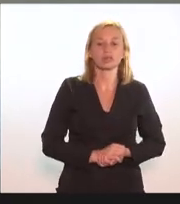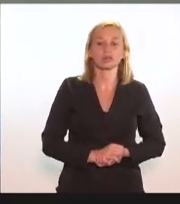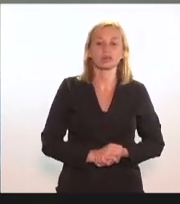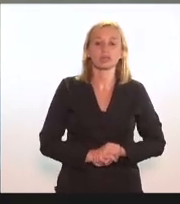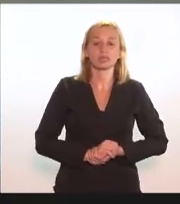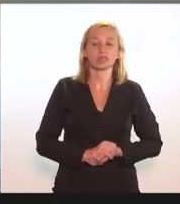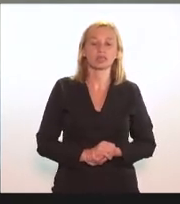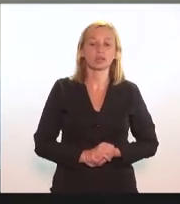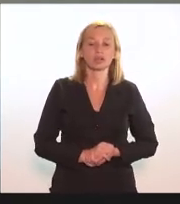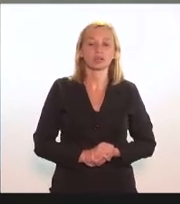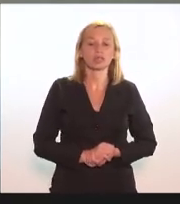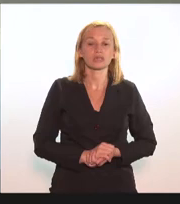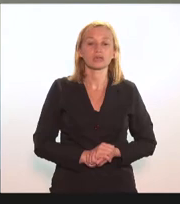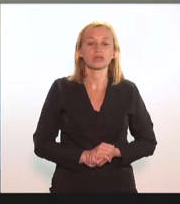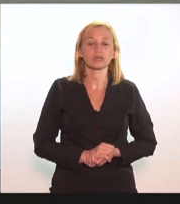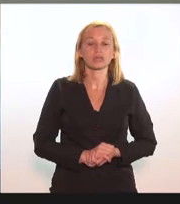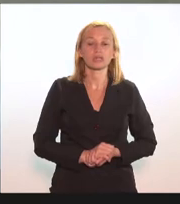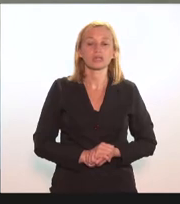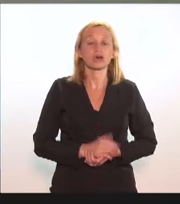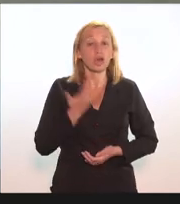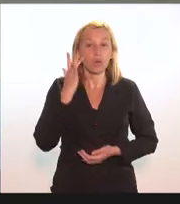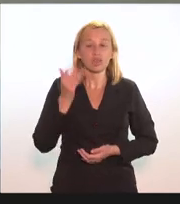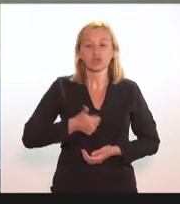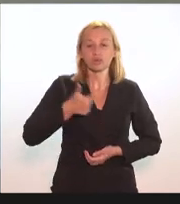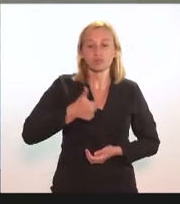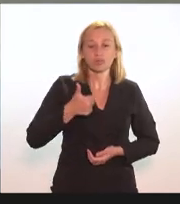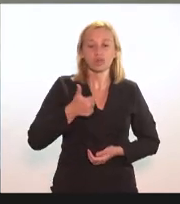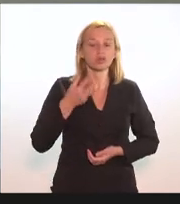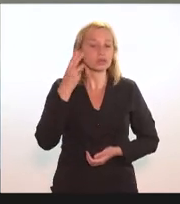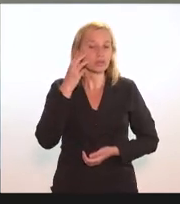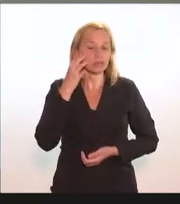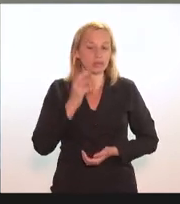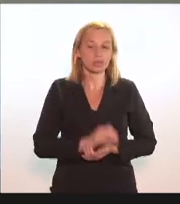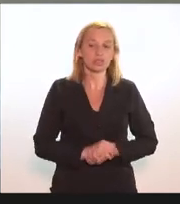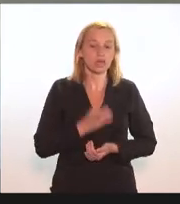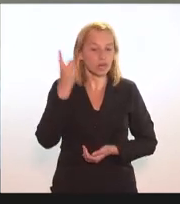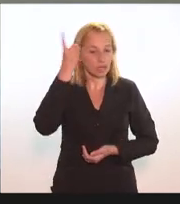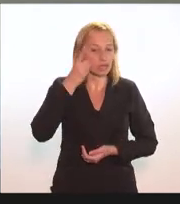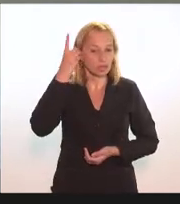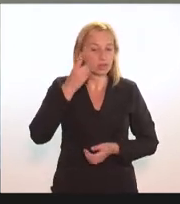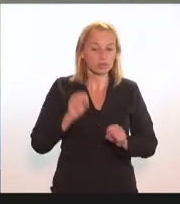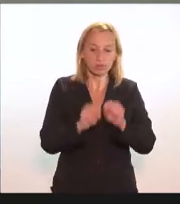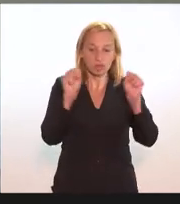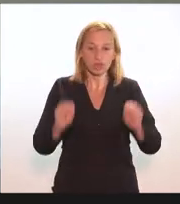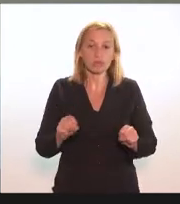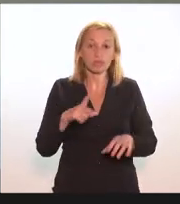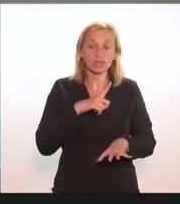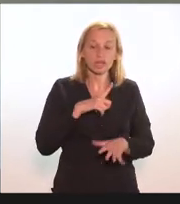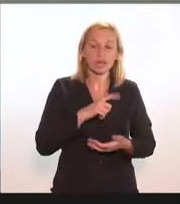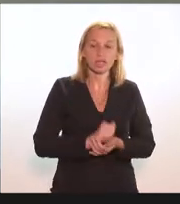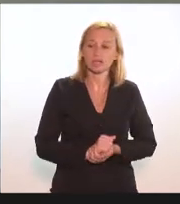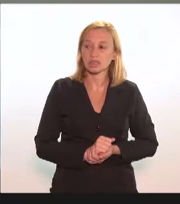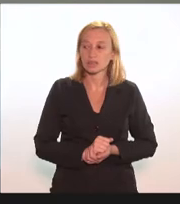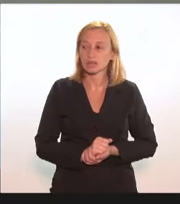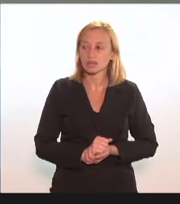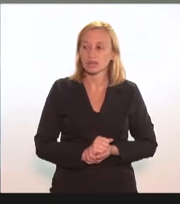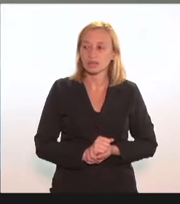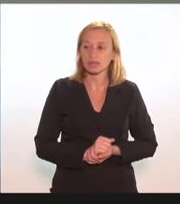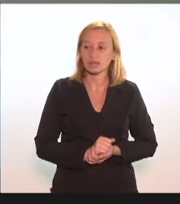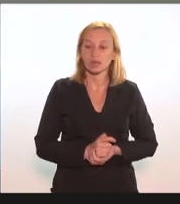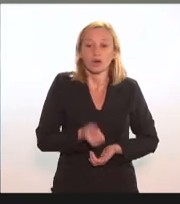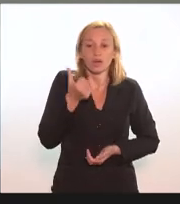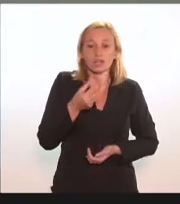regiões. Então, estamos de acordo. Acho que o primeiro passo, deputado Valdec, é que num sistema onde você tem